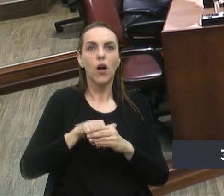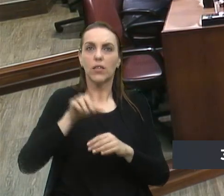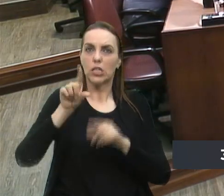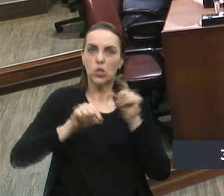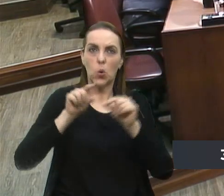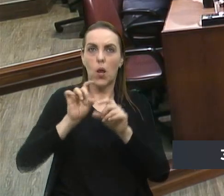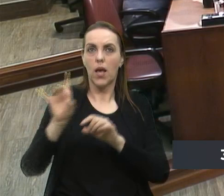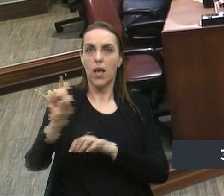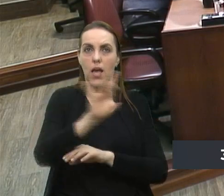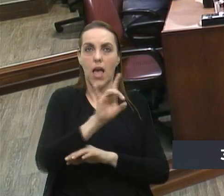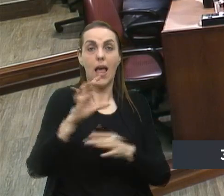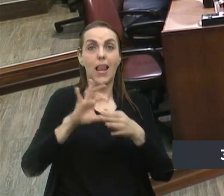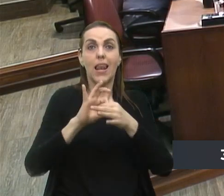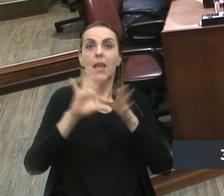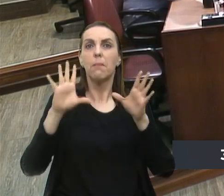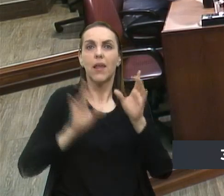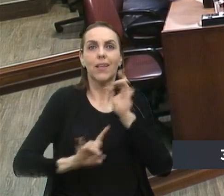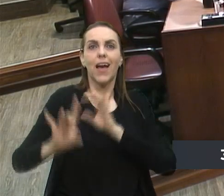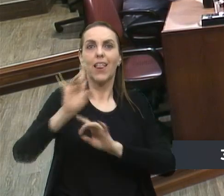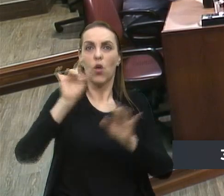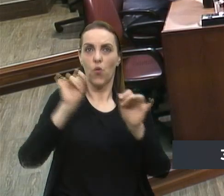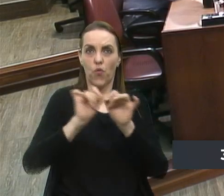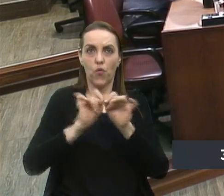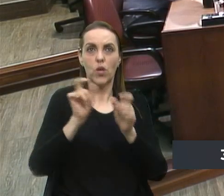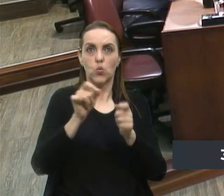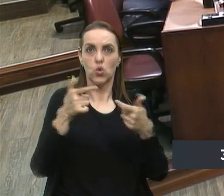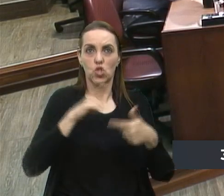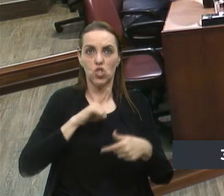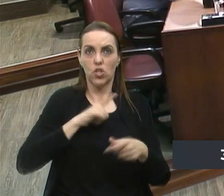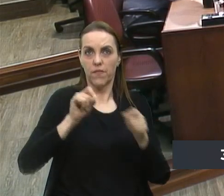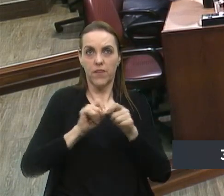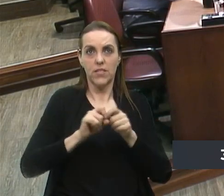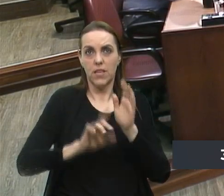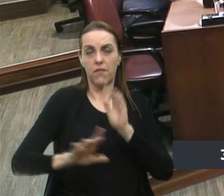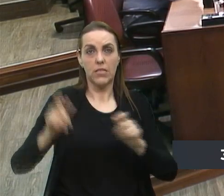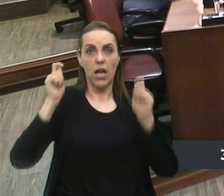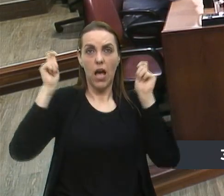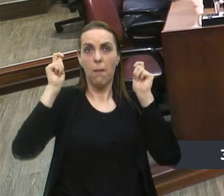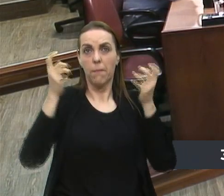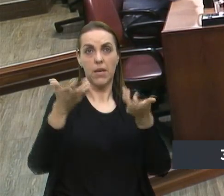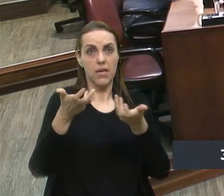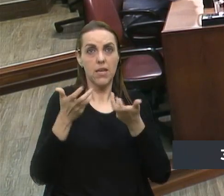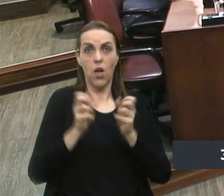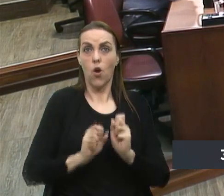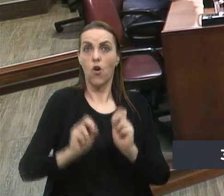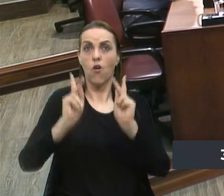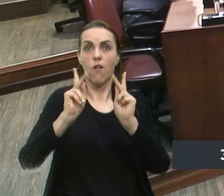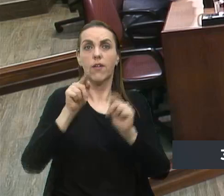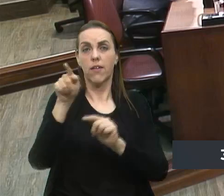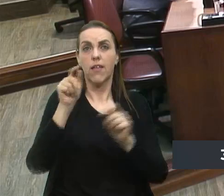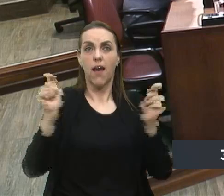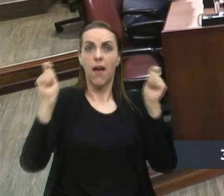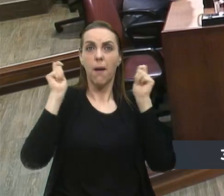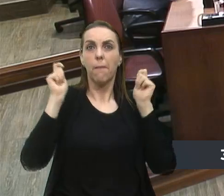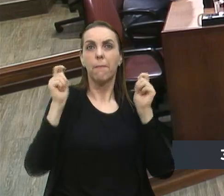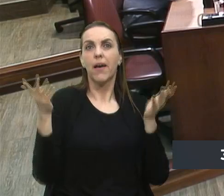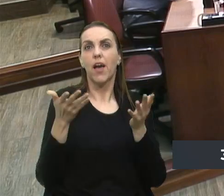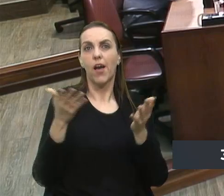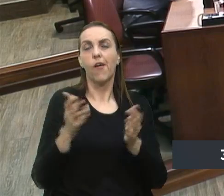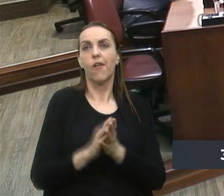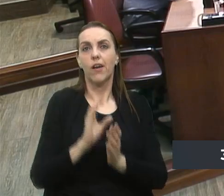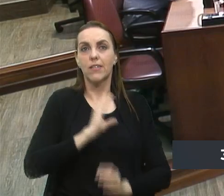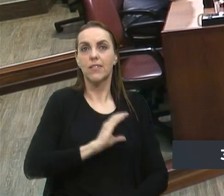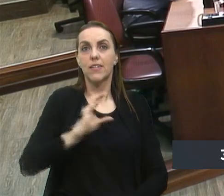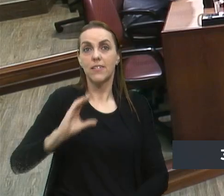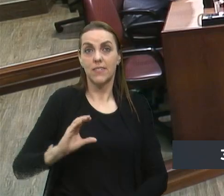um fez o que tinha que fazer, votou e fez campanha com quem queria. Obrigado. Tá ok. Só que um dos que fez campanha hoje está ali nos quadros, sendo CC, que